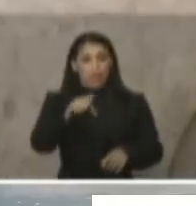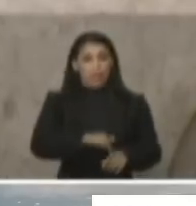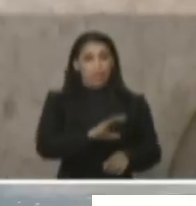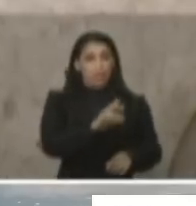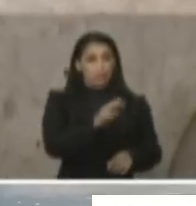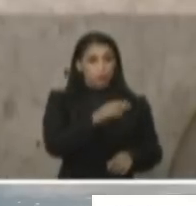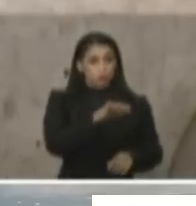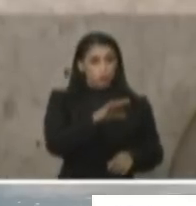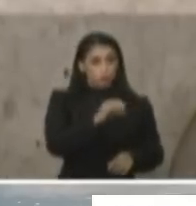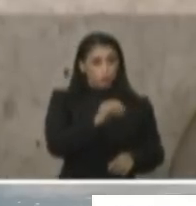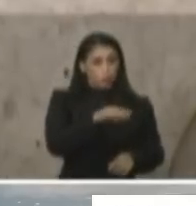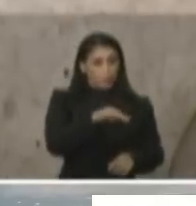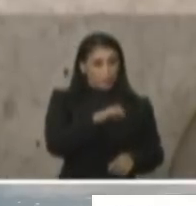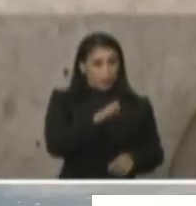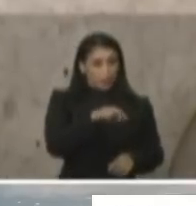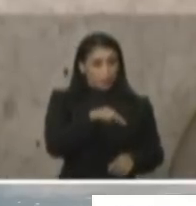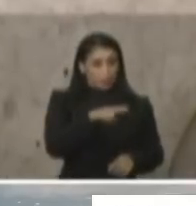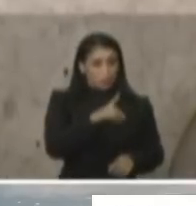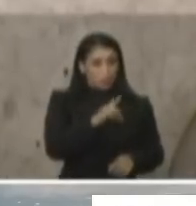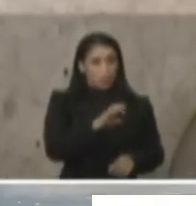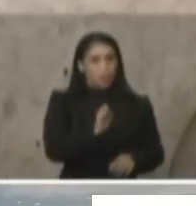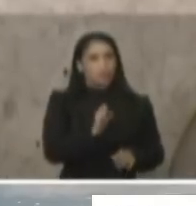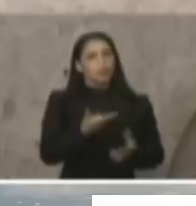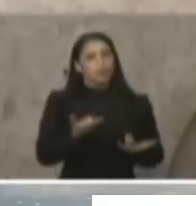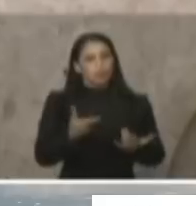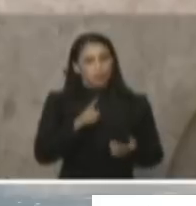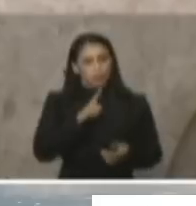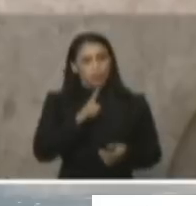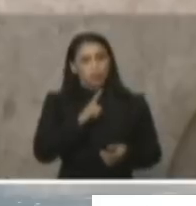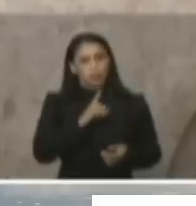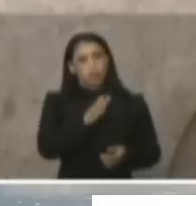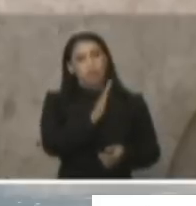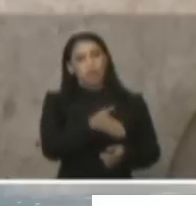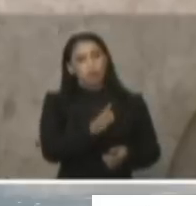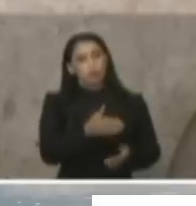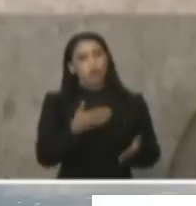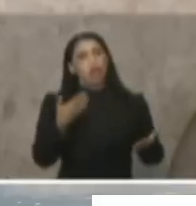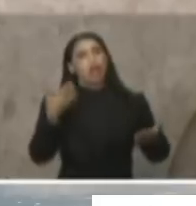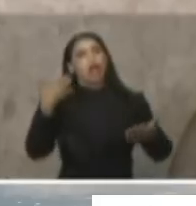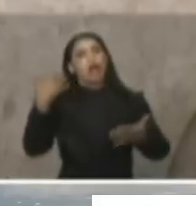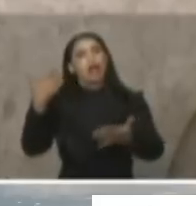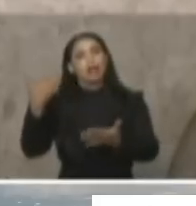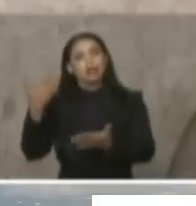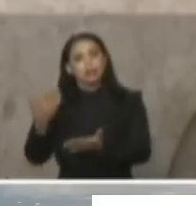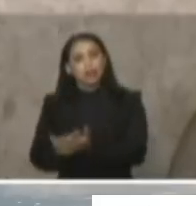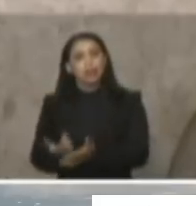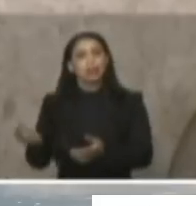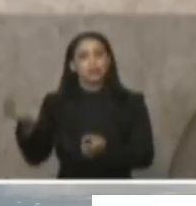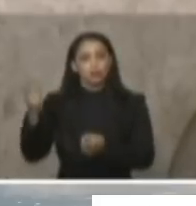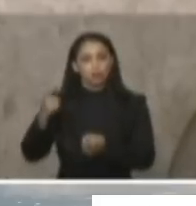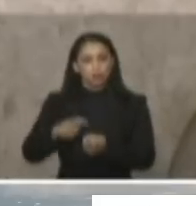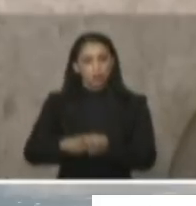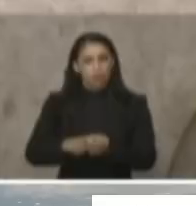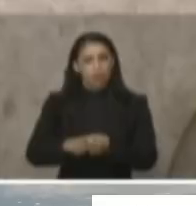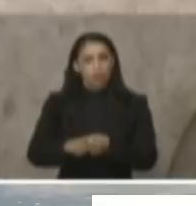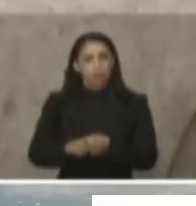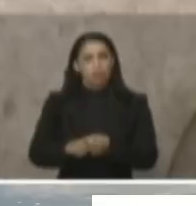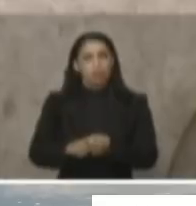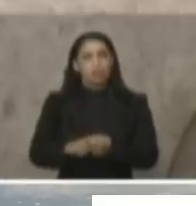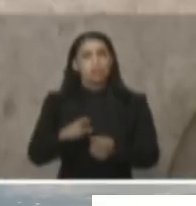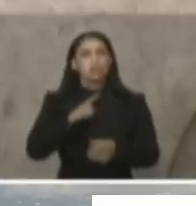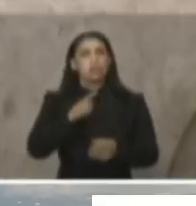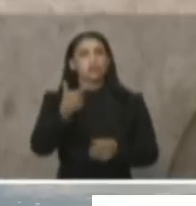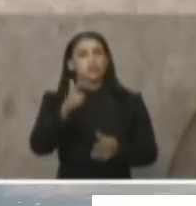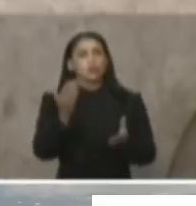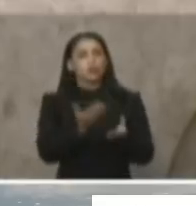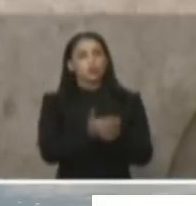pessoa a ocupar o cargo é a Ministra Rosa Weber ela vai ser a terceira mulher a ocupar esse cargo depois aí das ministras Ellen